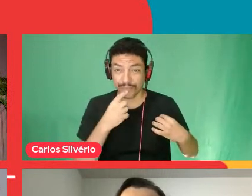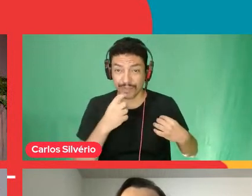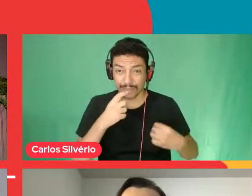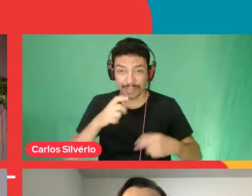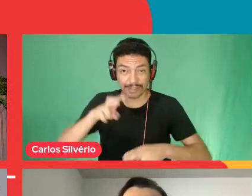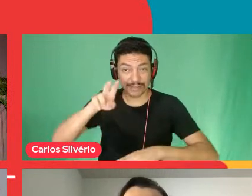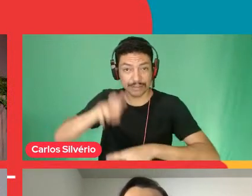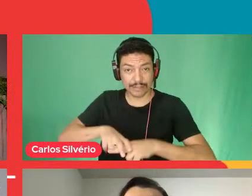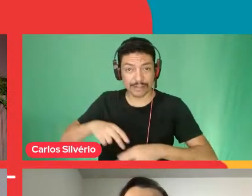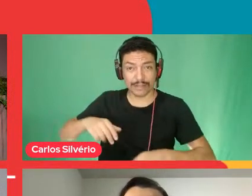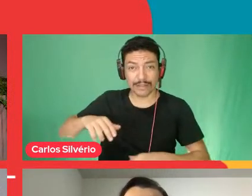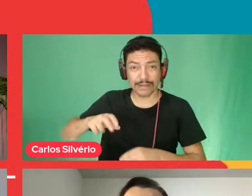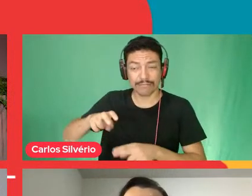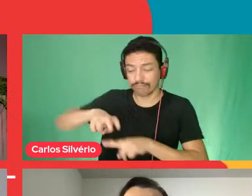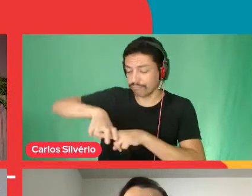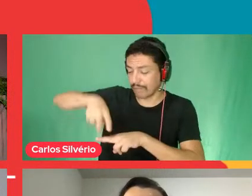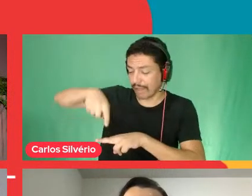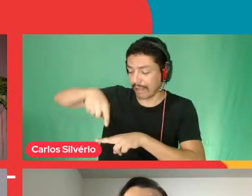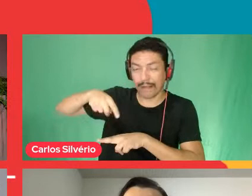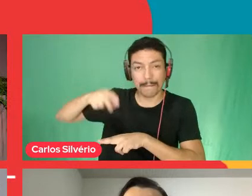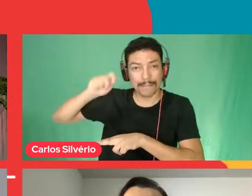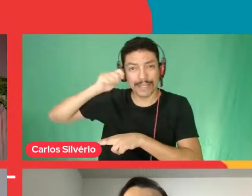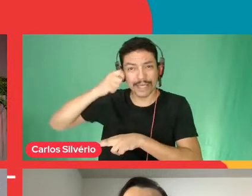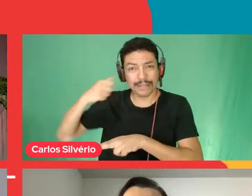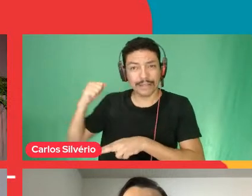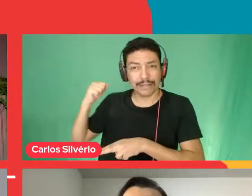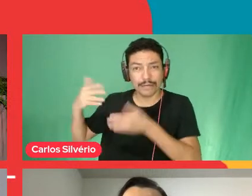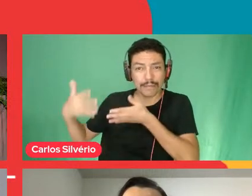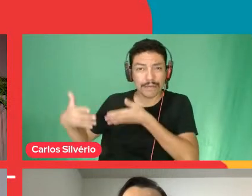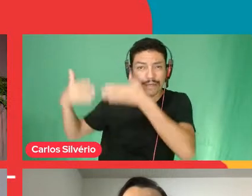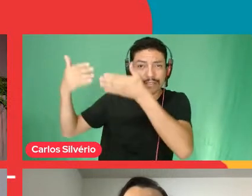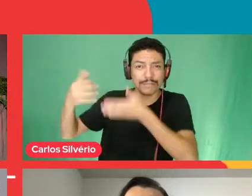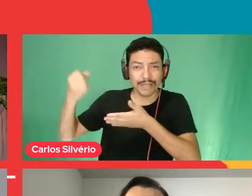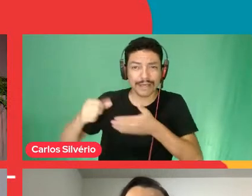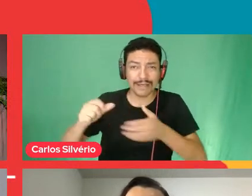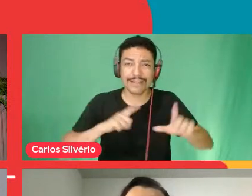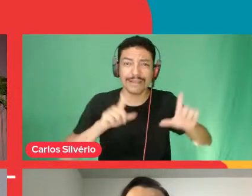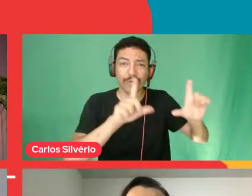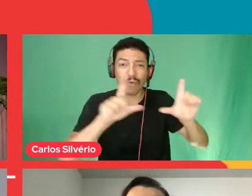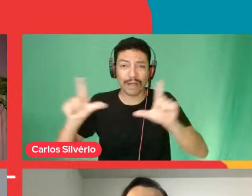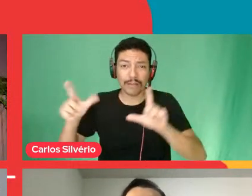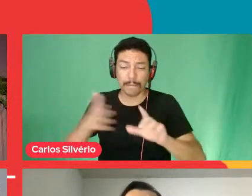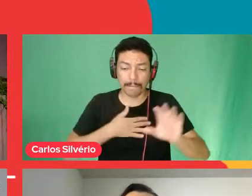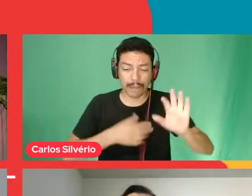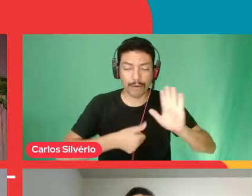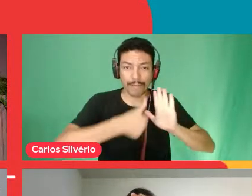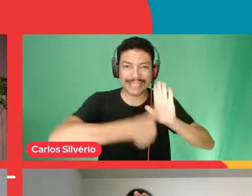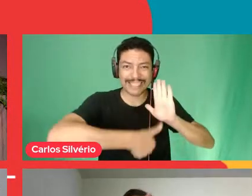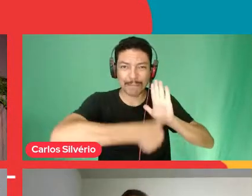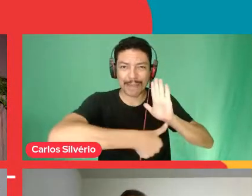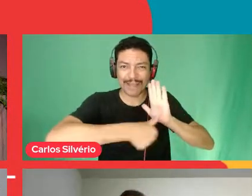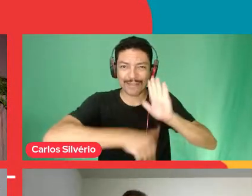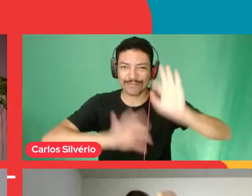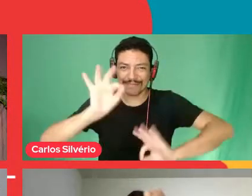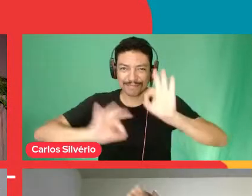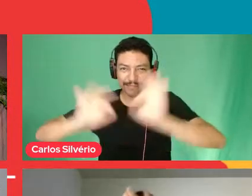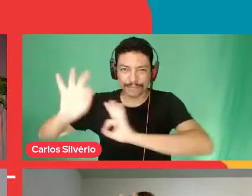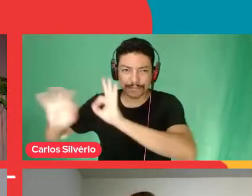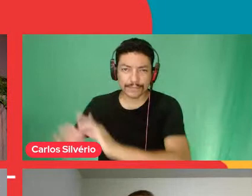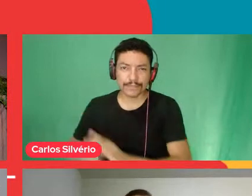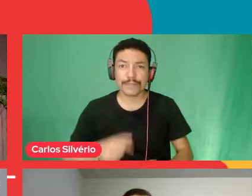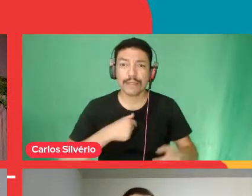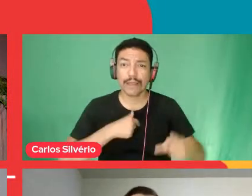preta. Atrás de mim tem uma parede branca e tem os meus quadros de planejamento. Eu sou